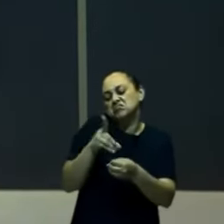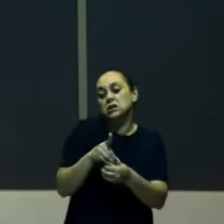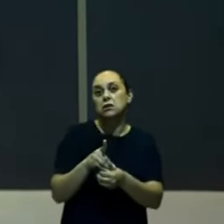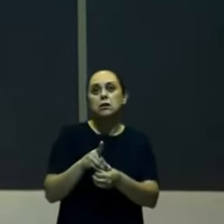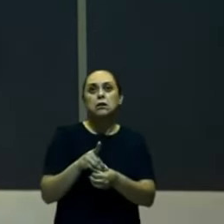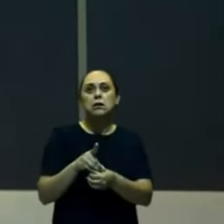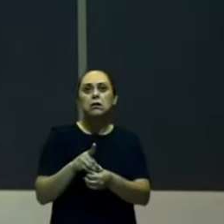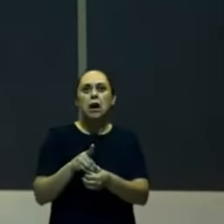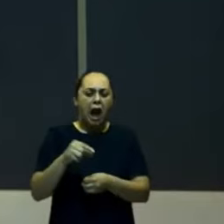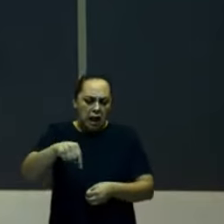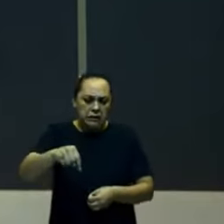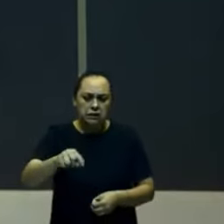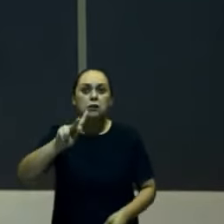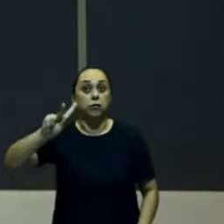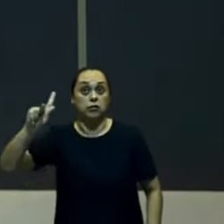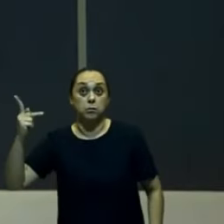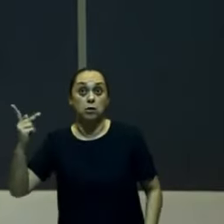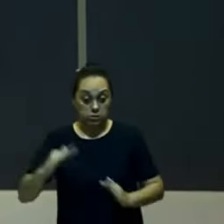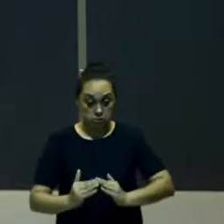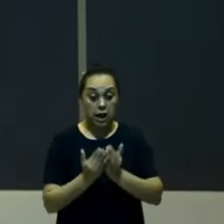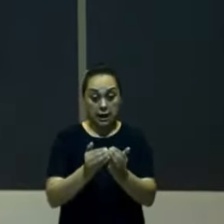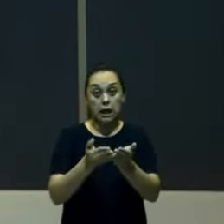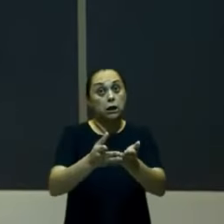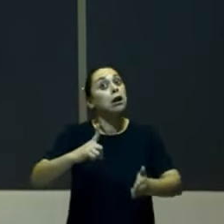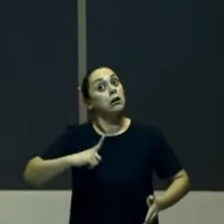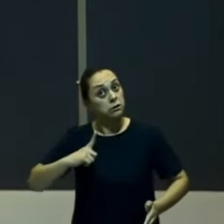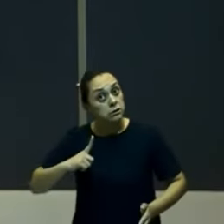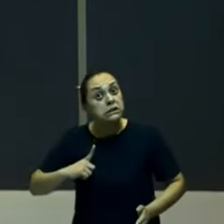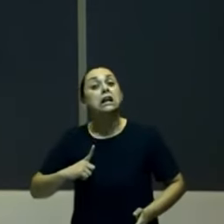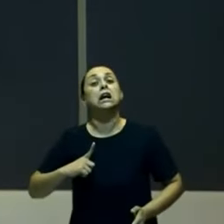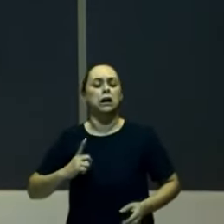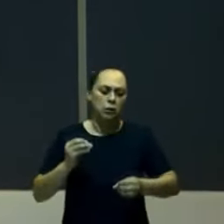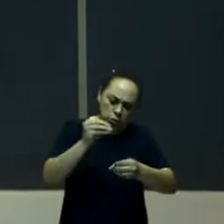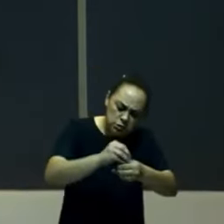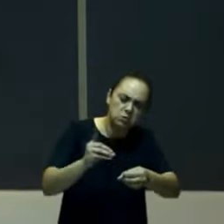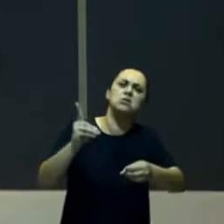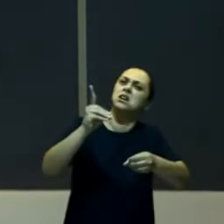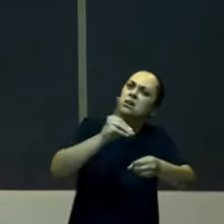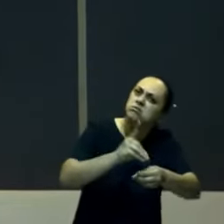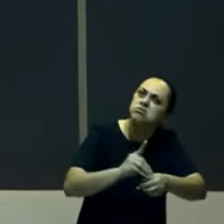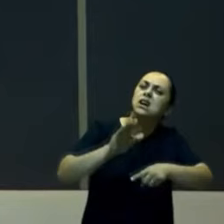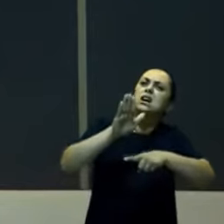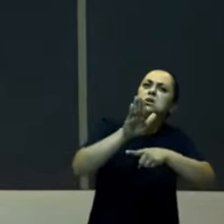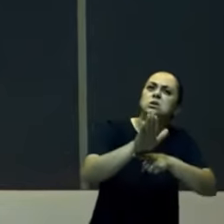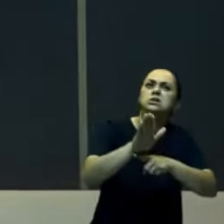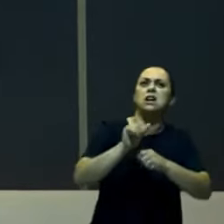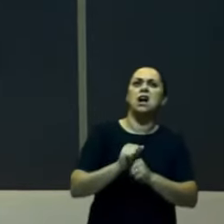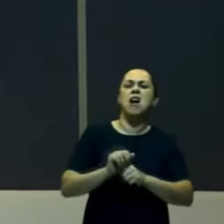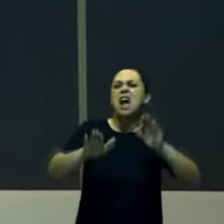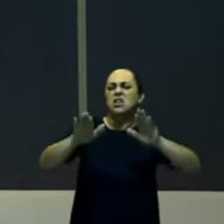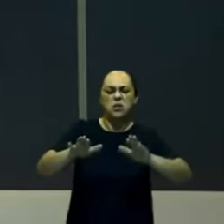cultura, e Deus tem feito grandes coisas. E a sua oferta depositada aqui, através de um clique no